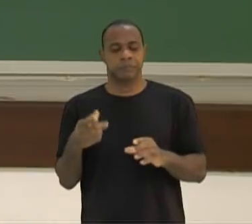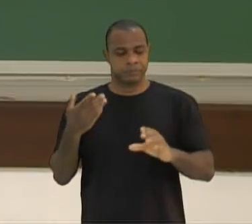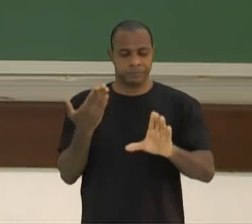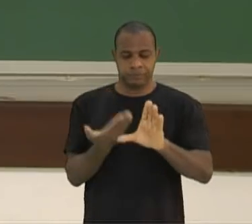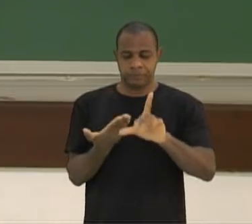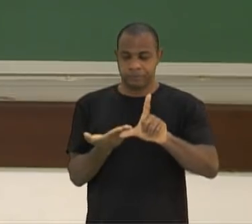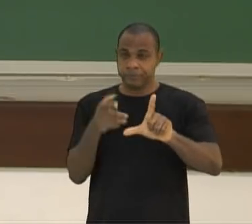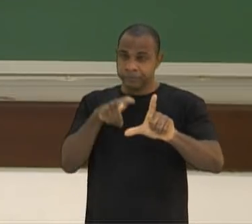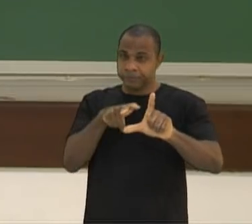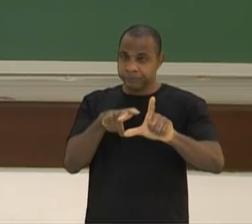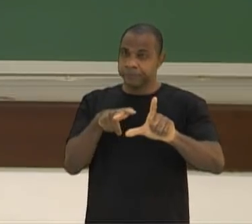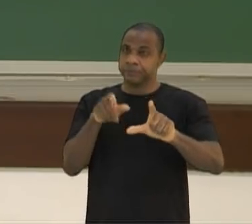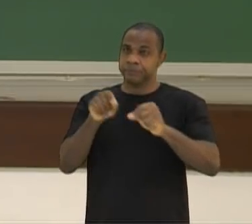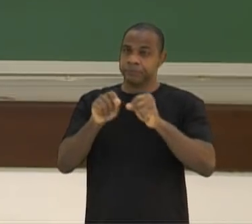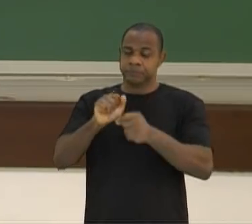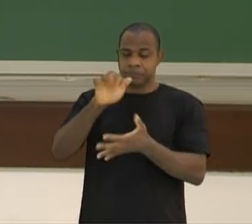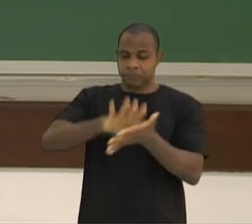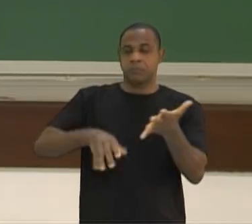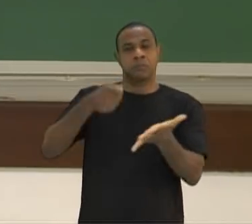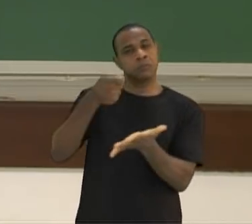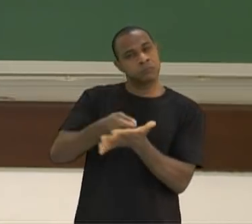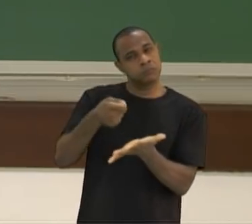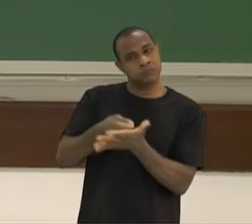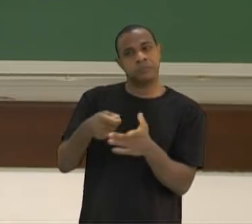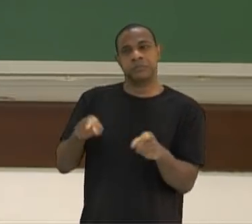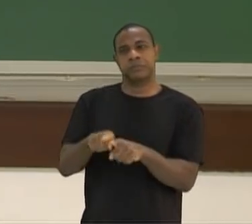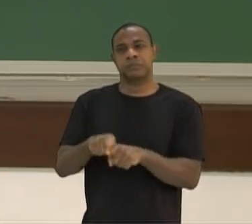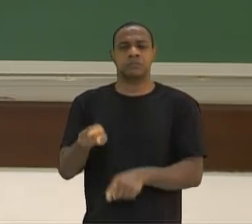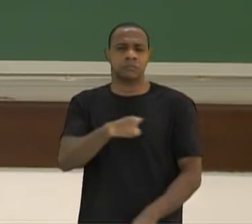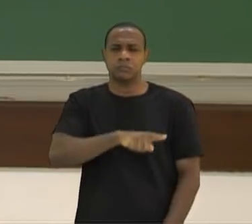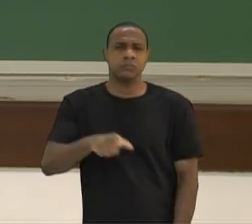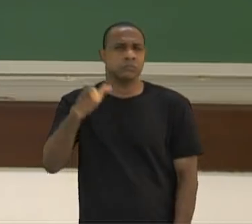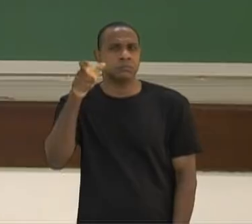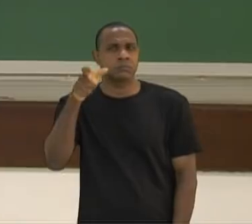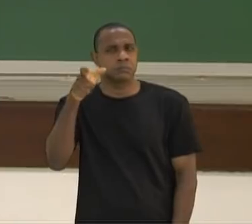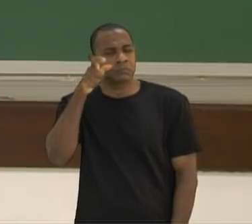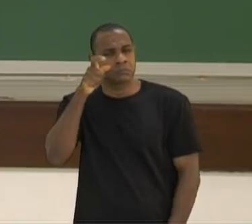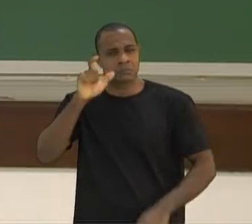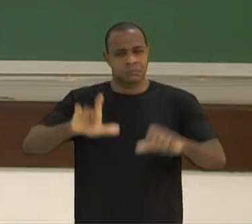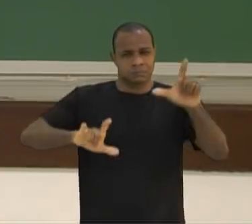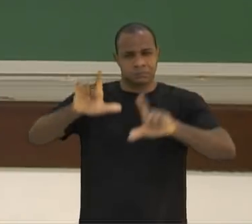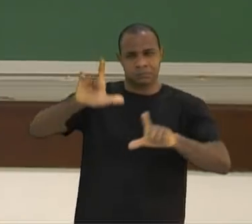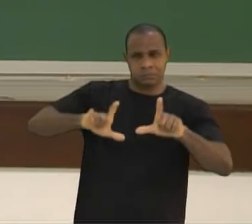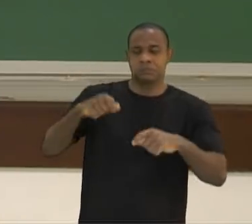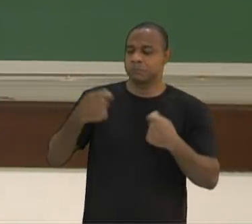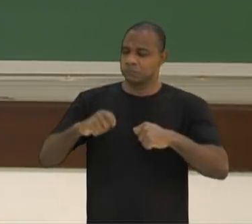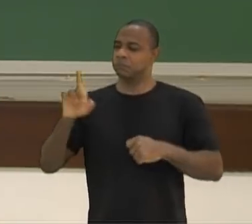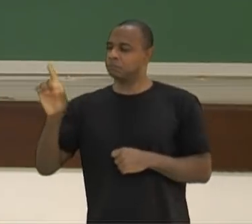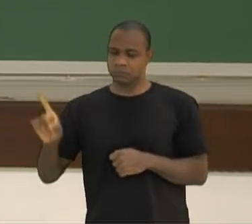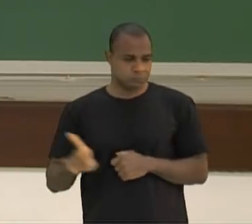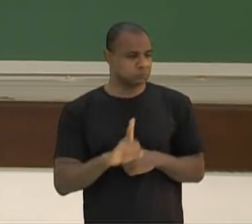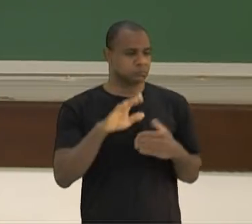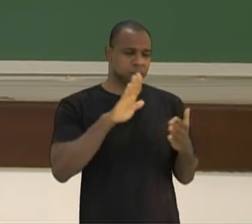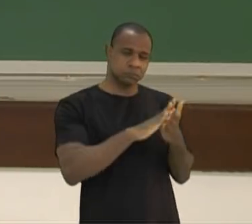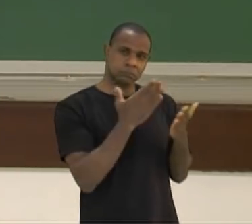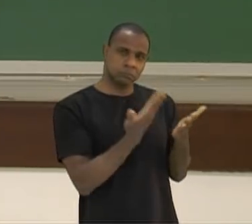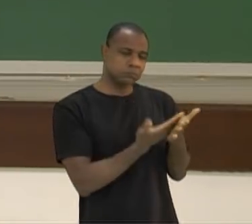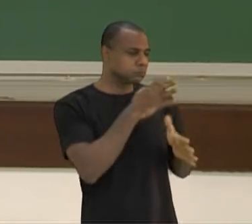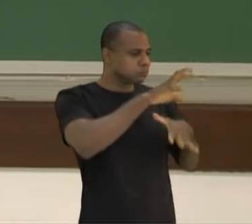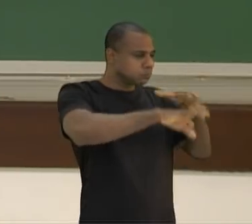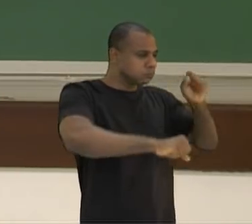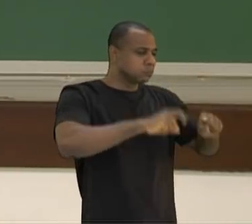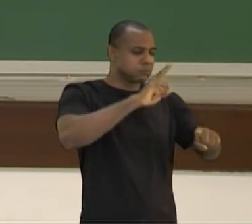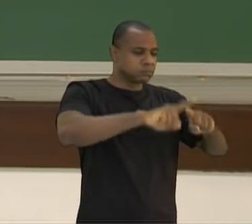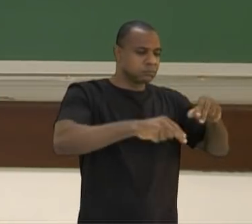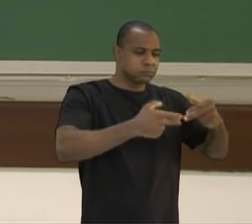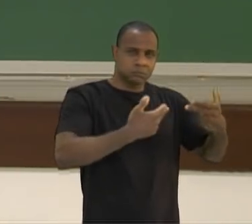vocês, realizar as outras atividades do aplicativo e os alunos que estão acompanhando só pela TV ou que estão com dificuldade de acesso, entram em